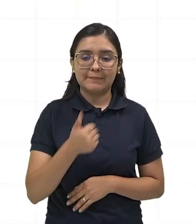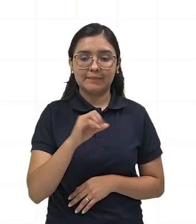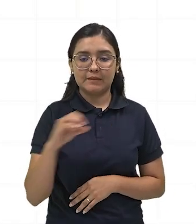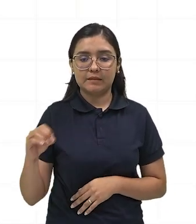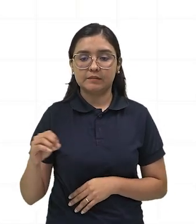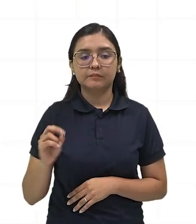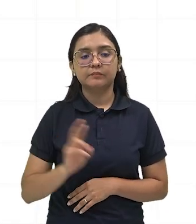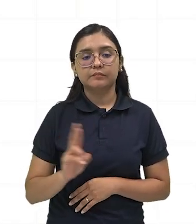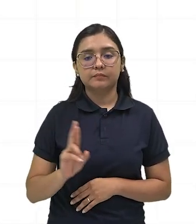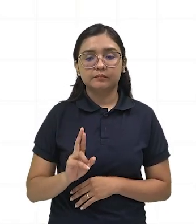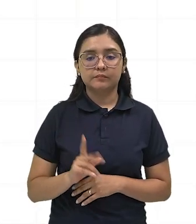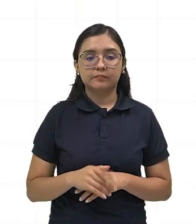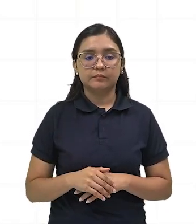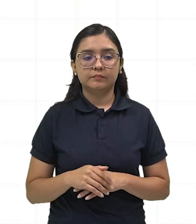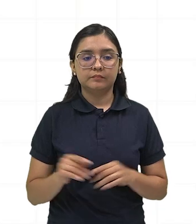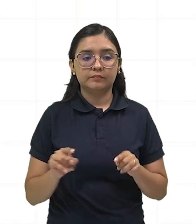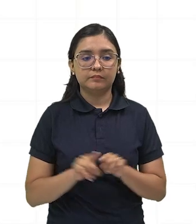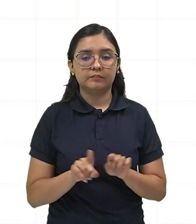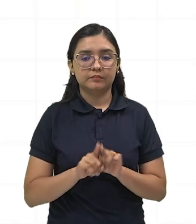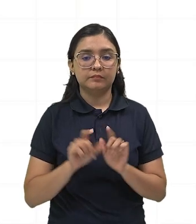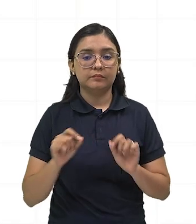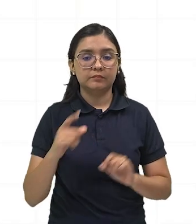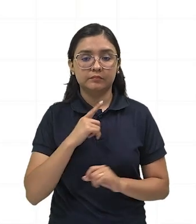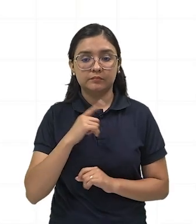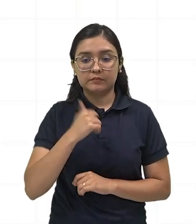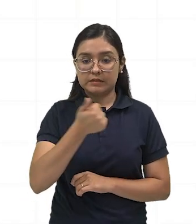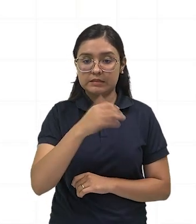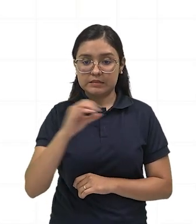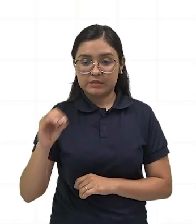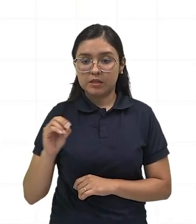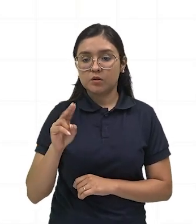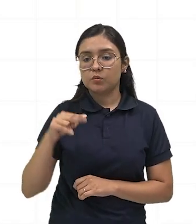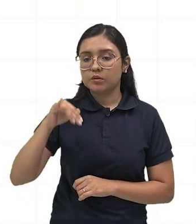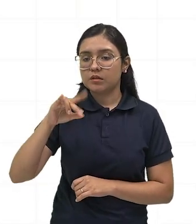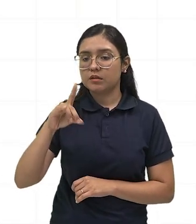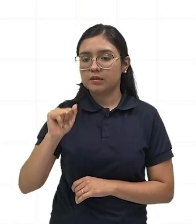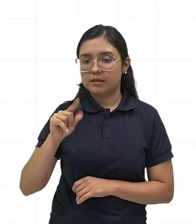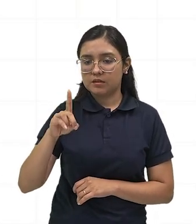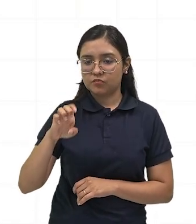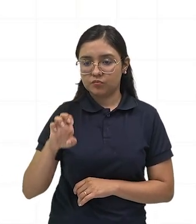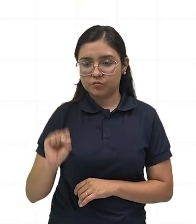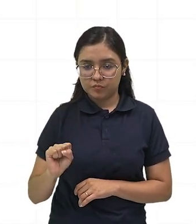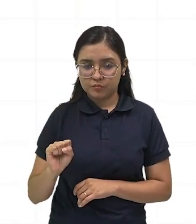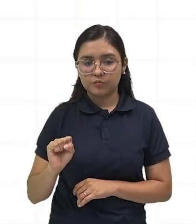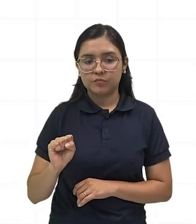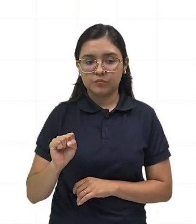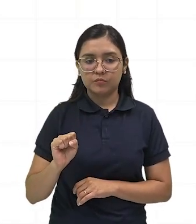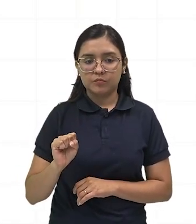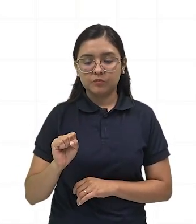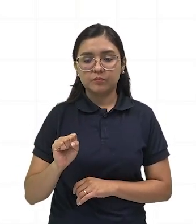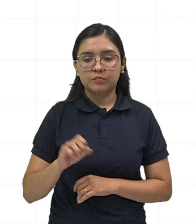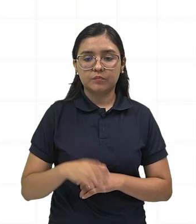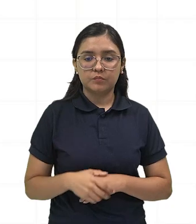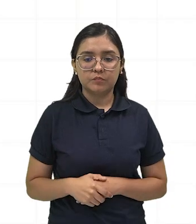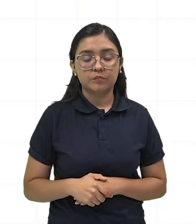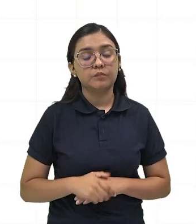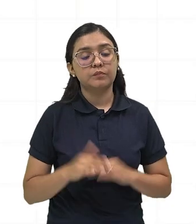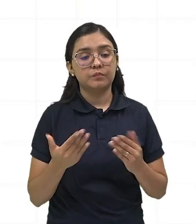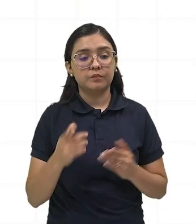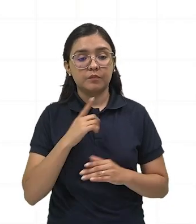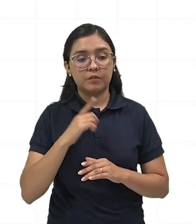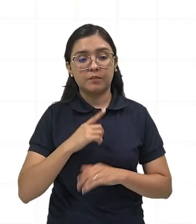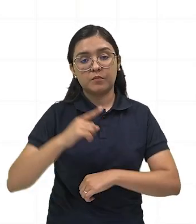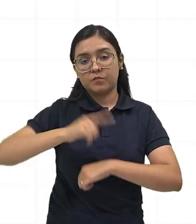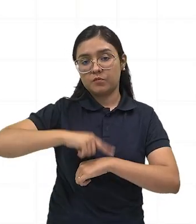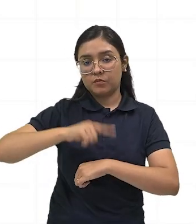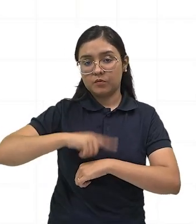R$100, aqui nós temos que tomar cuidado, que é a cada 2 horas. Né? Só isso. Então, nós vamos fazer por hora